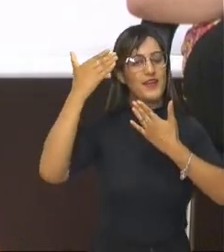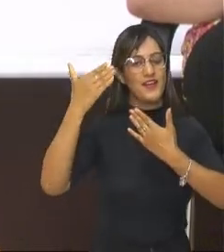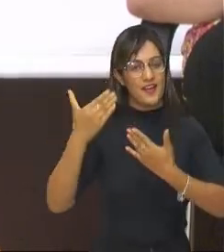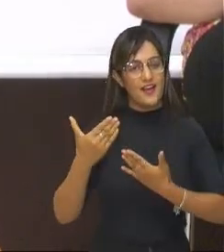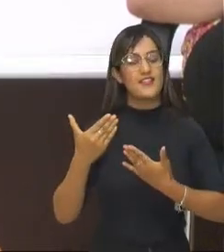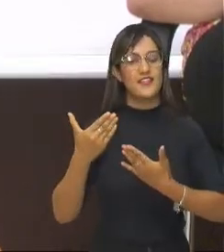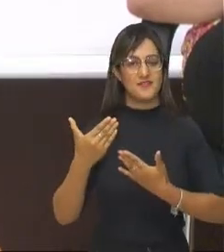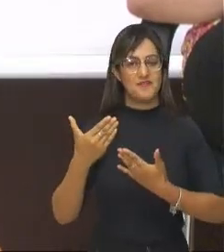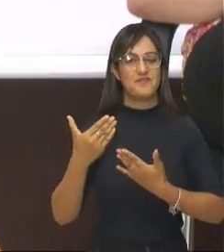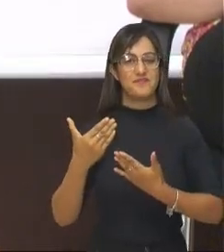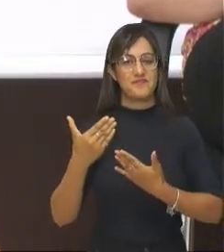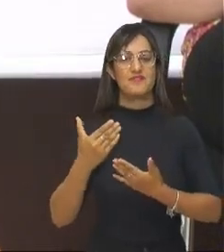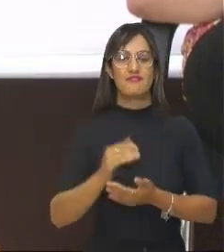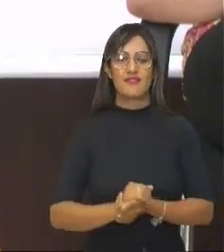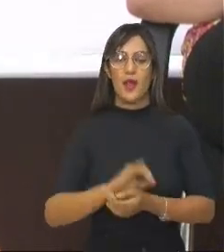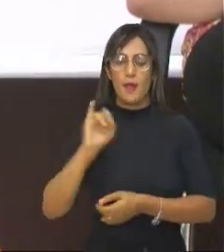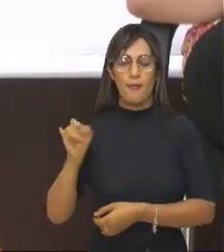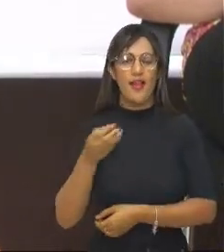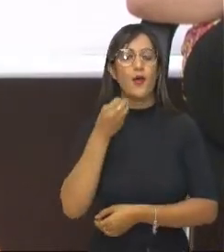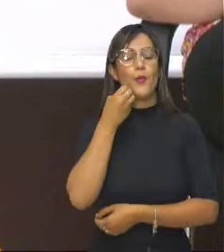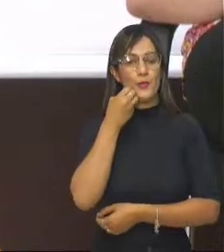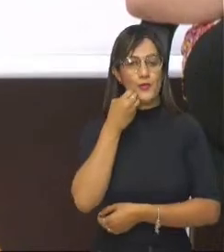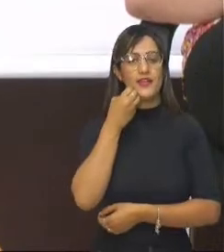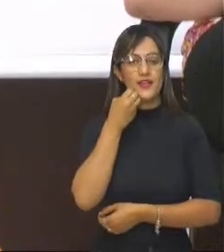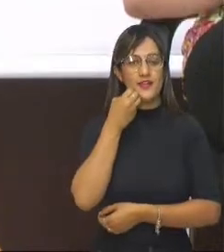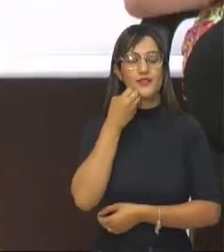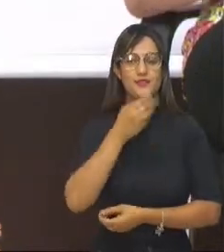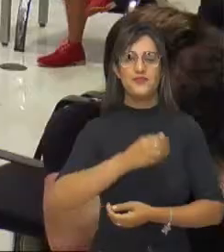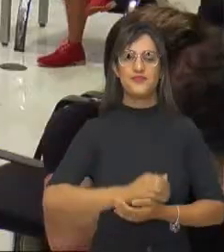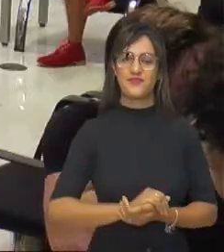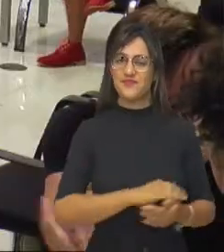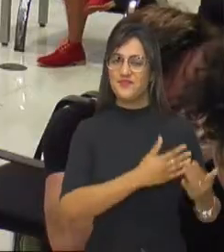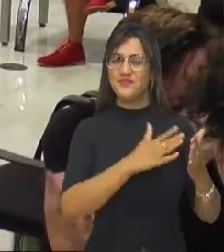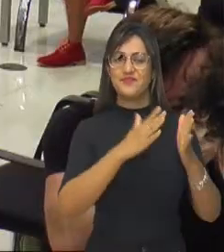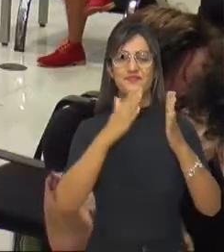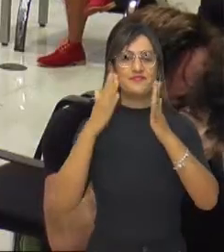Obrigada pela oportunidade.